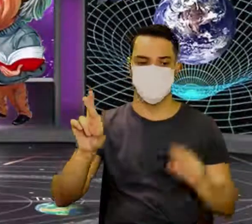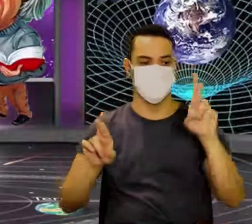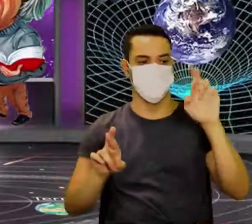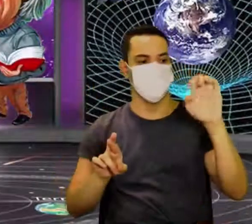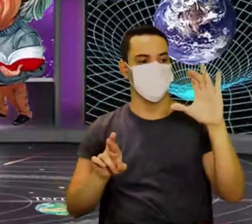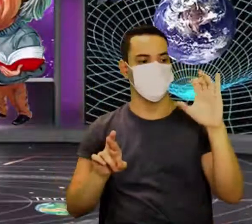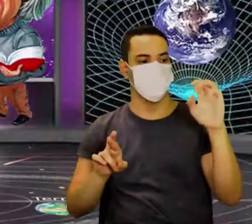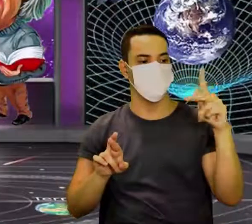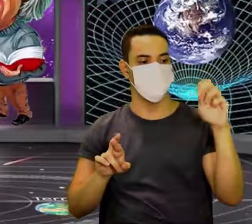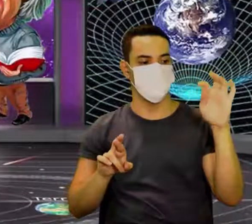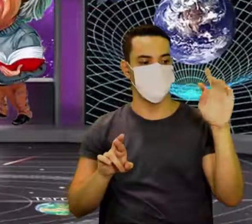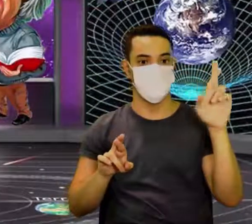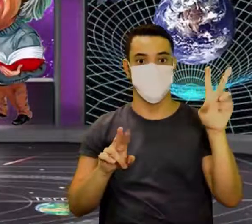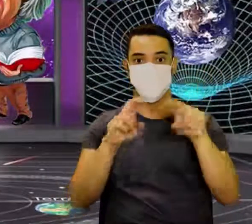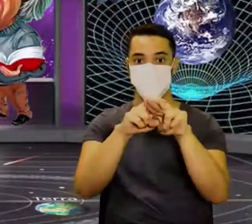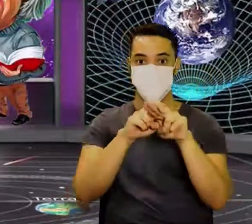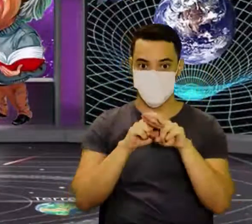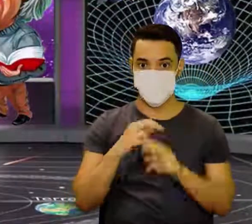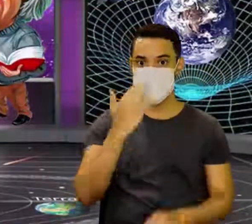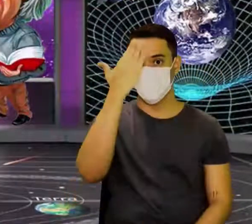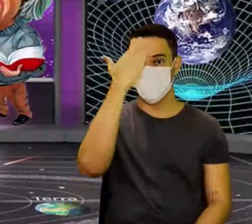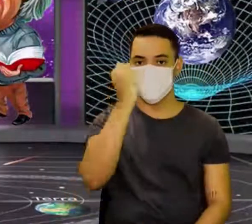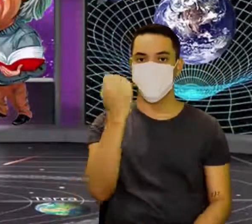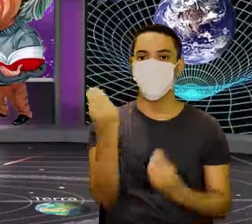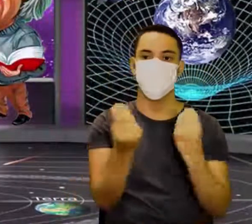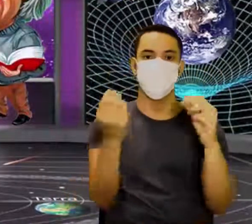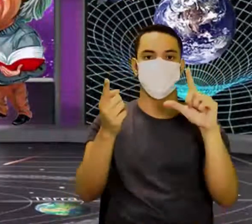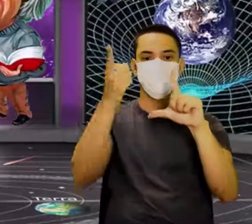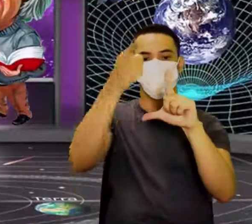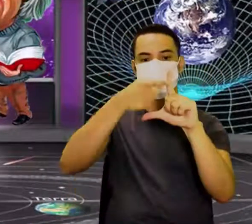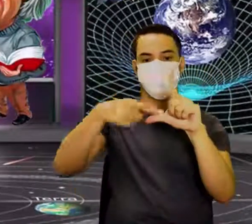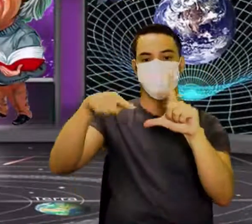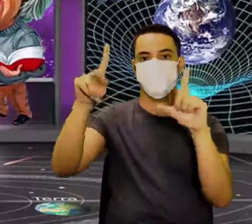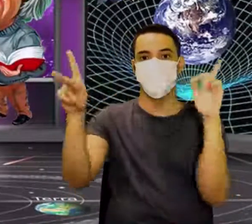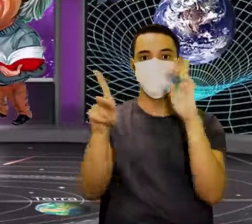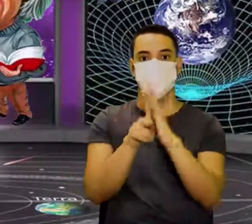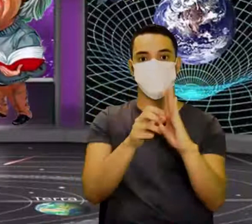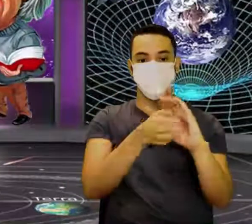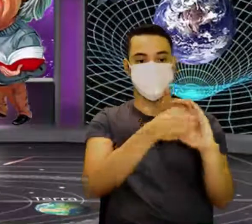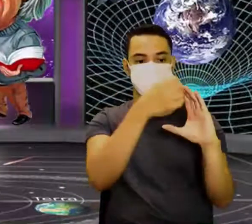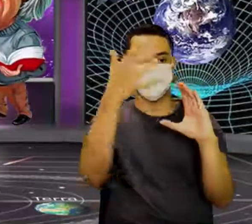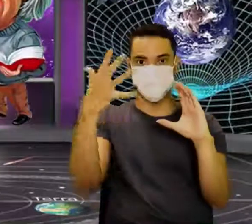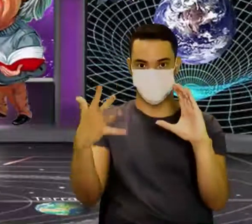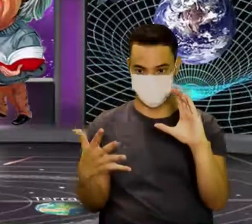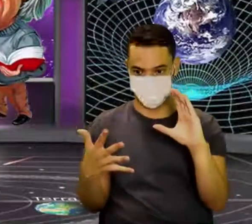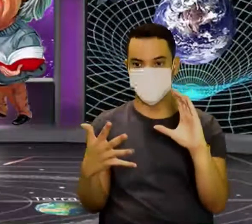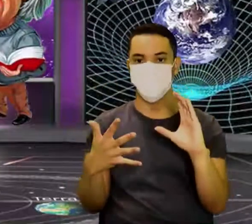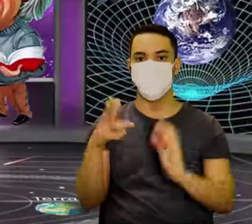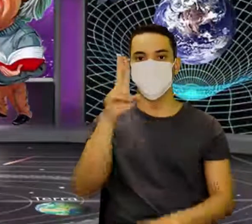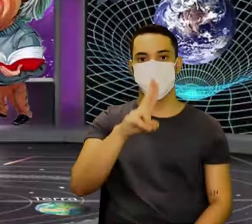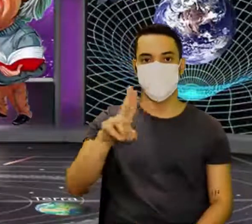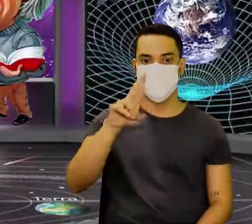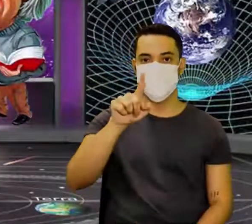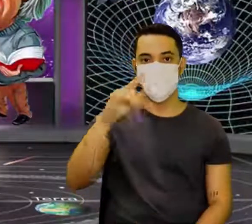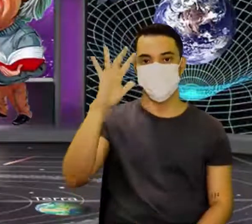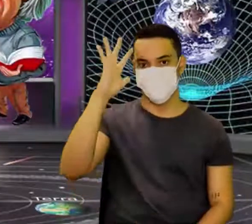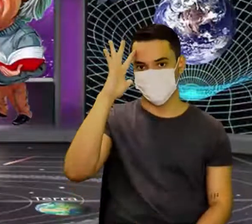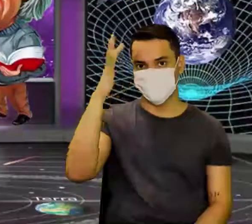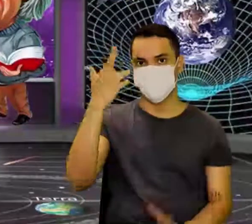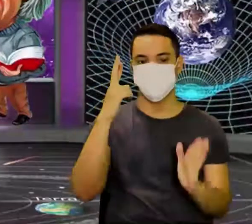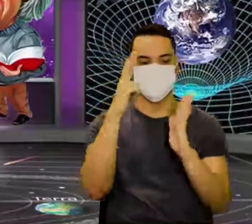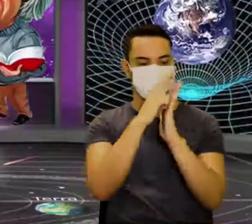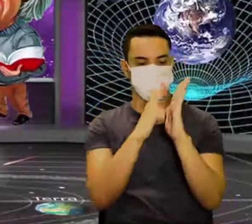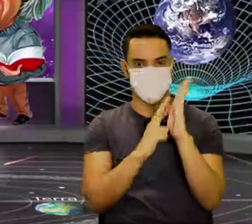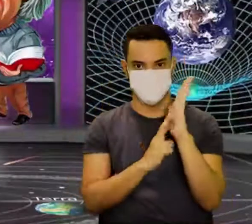nós sabemos essa questão da curva característica desses equipamentos, ajuda aí na resolução de